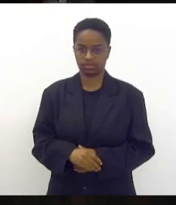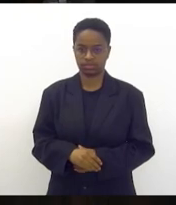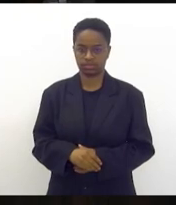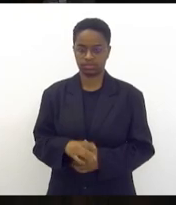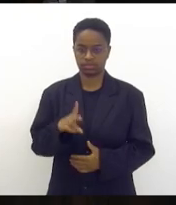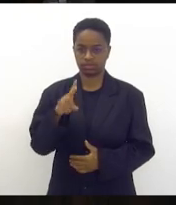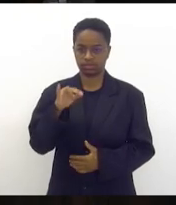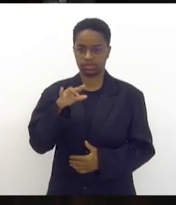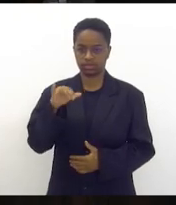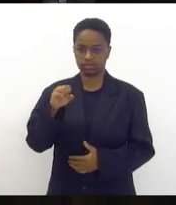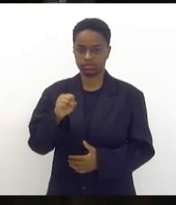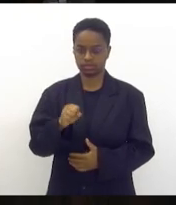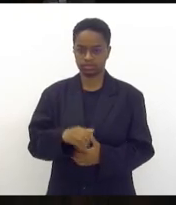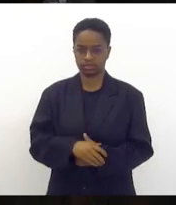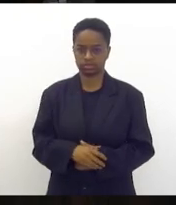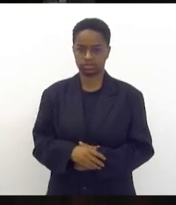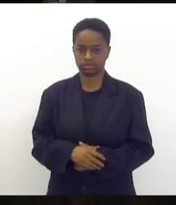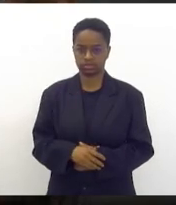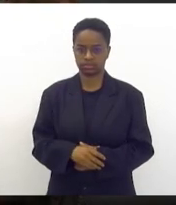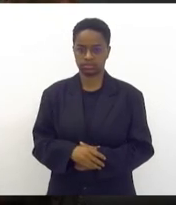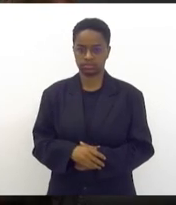Vinícius Gozolino.